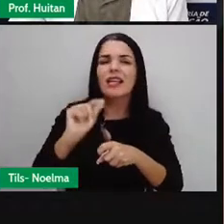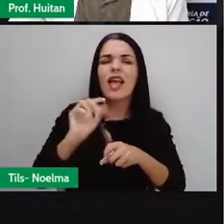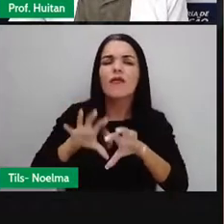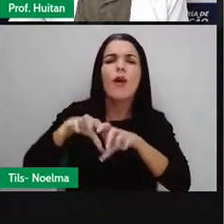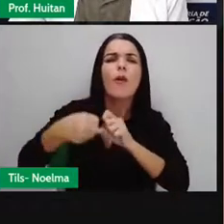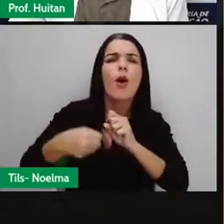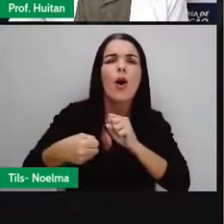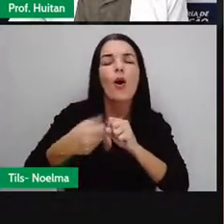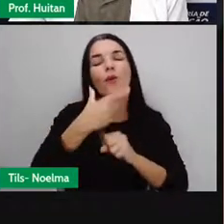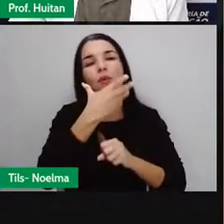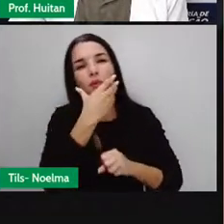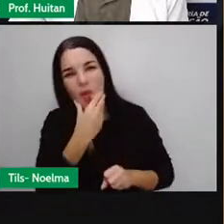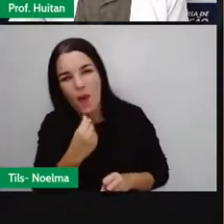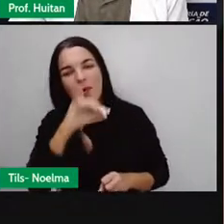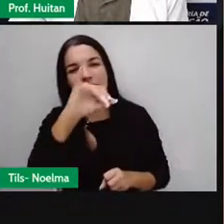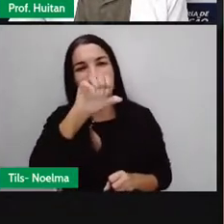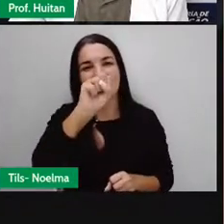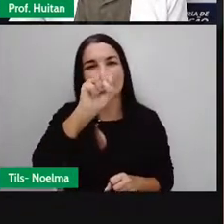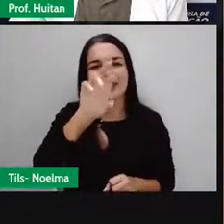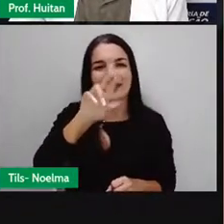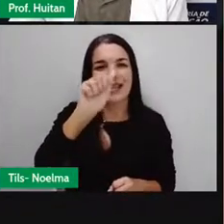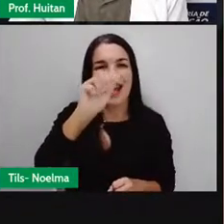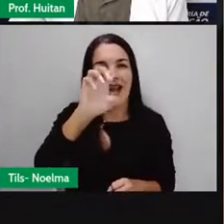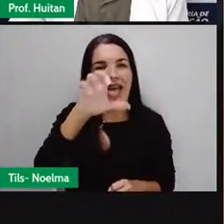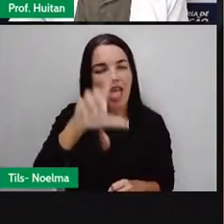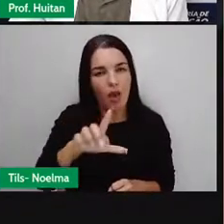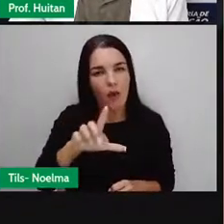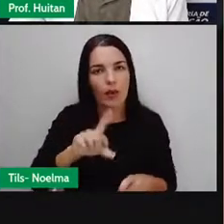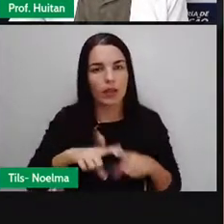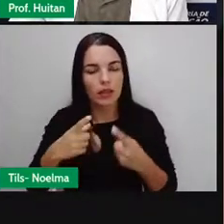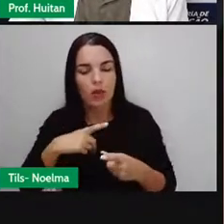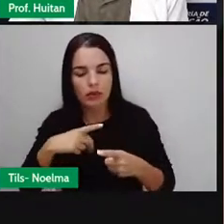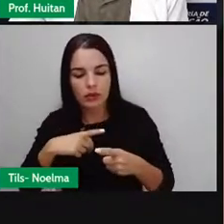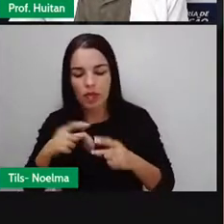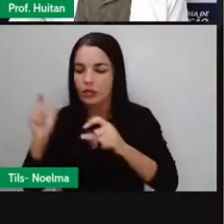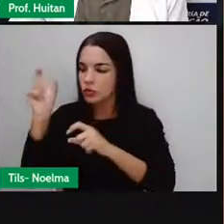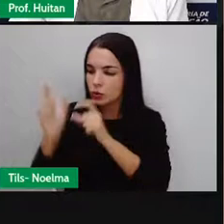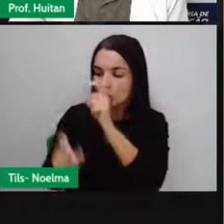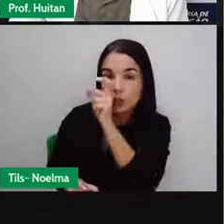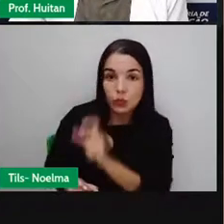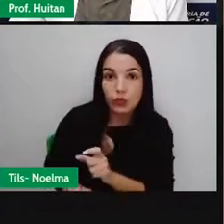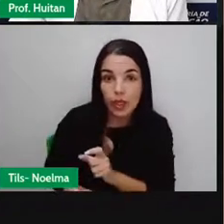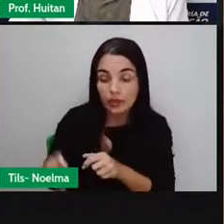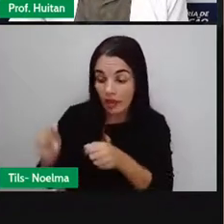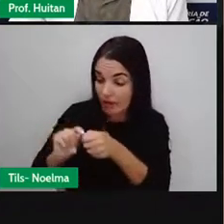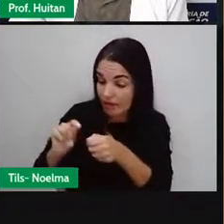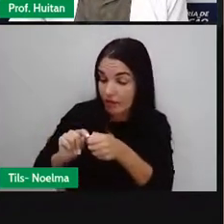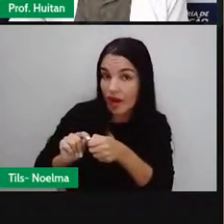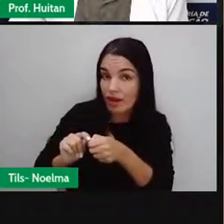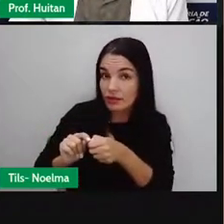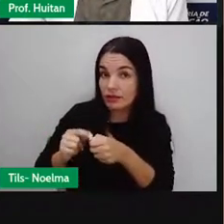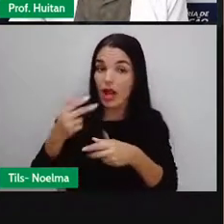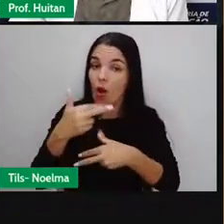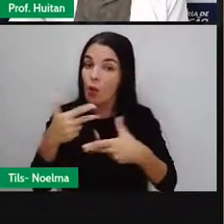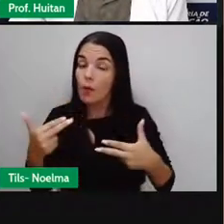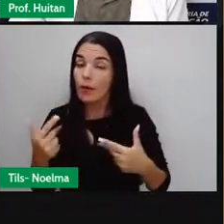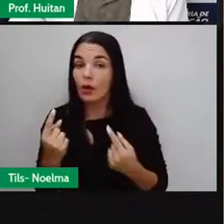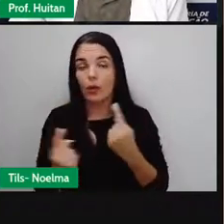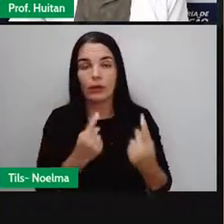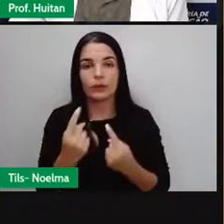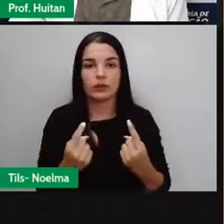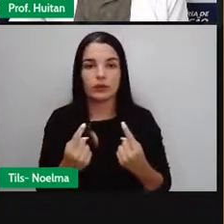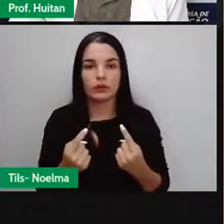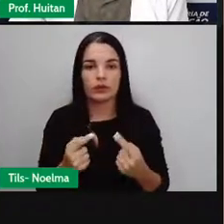em medicina? O Israel Tuiuká. Então, a frase tem um sujeito que pratica uma ação. Na segunda